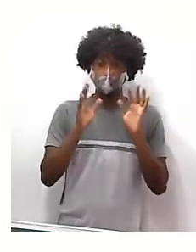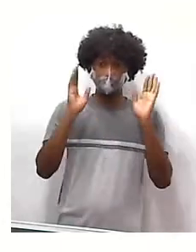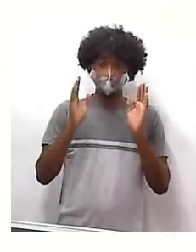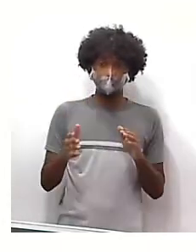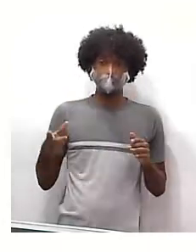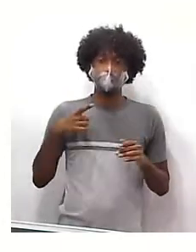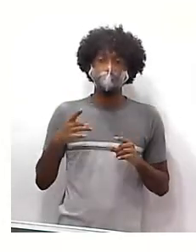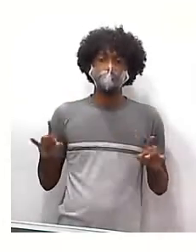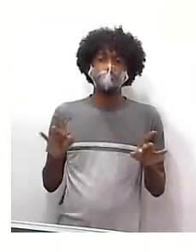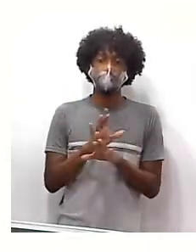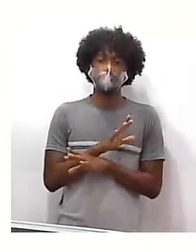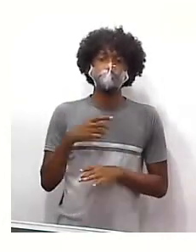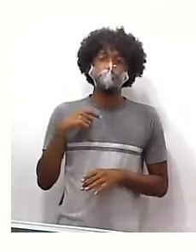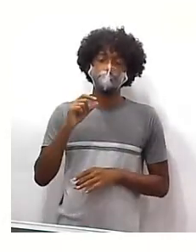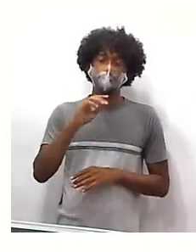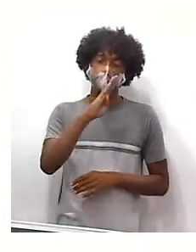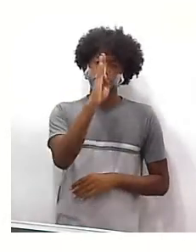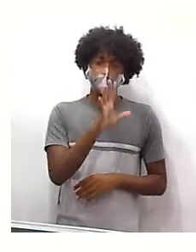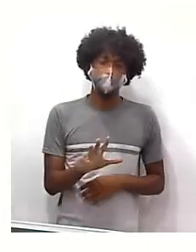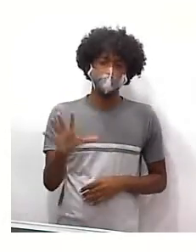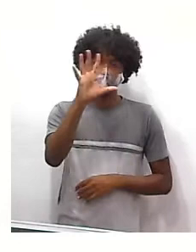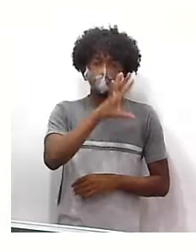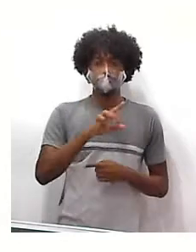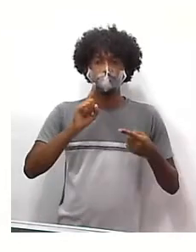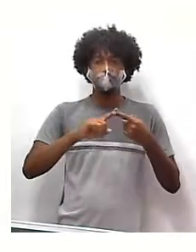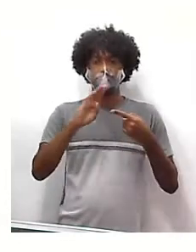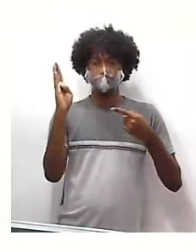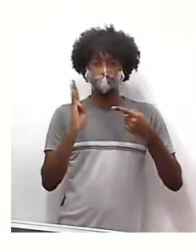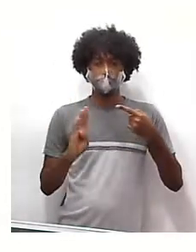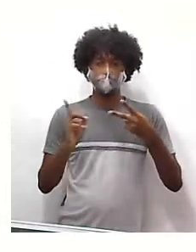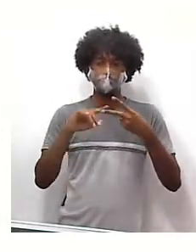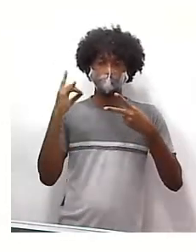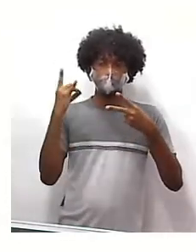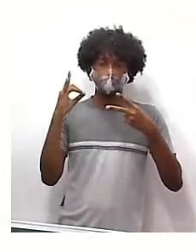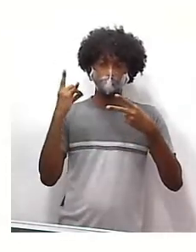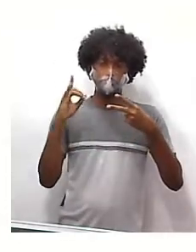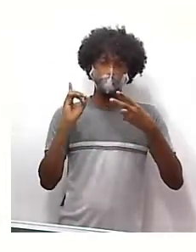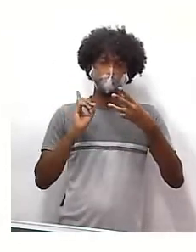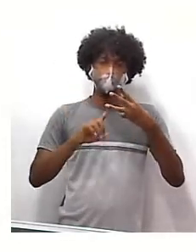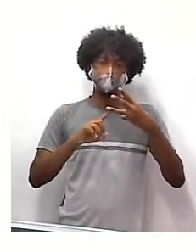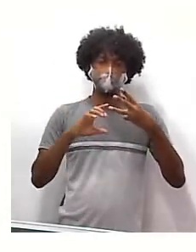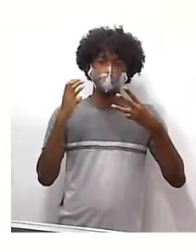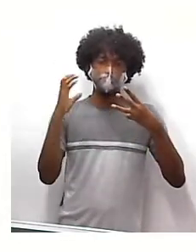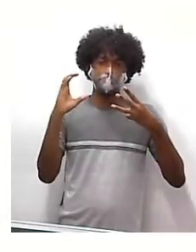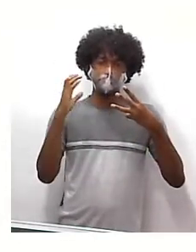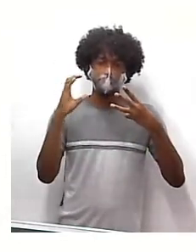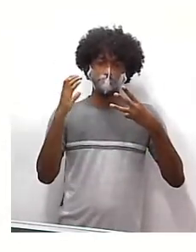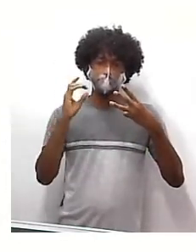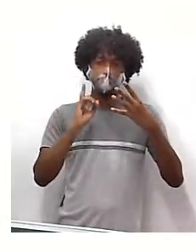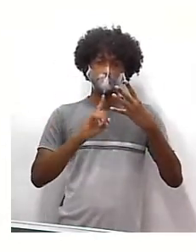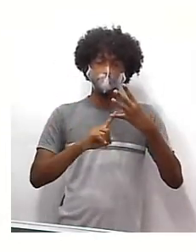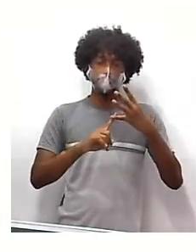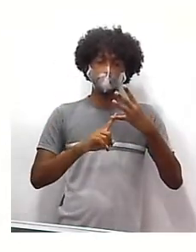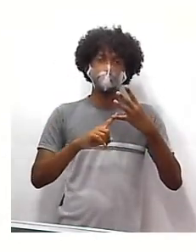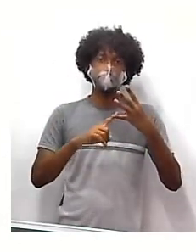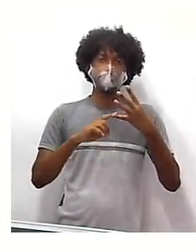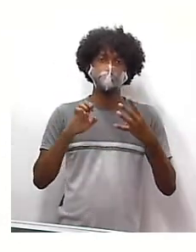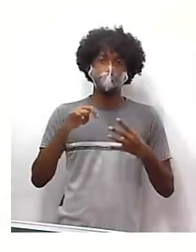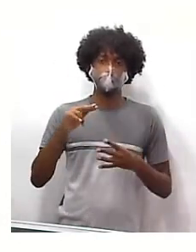diversidade, ele abrange 9 países, como Brasil, Bolívia,